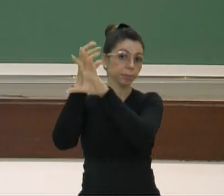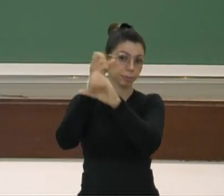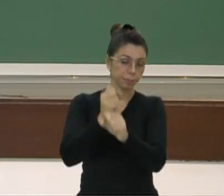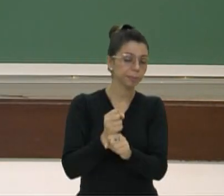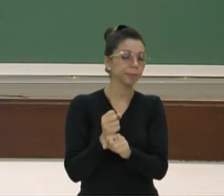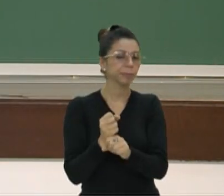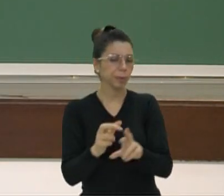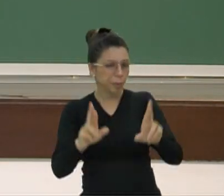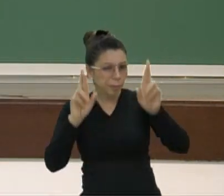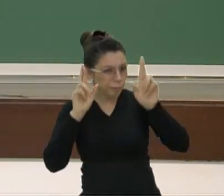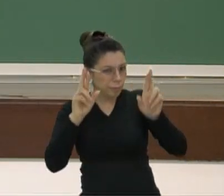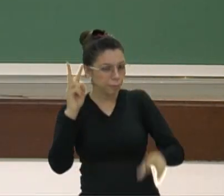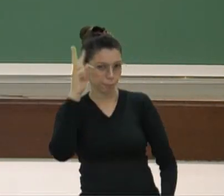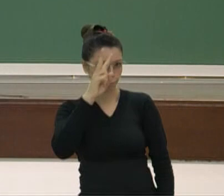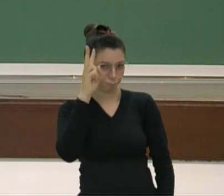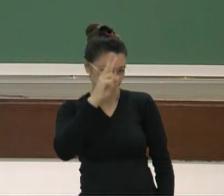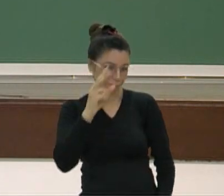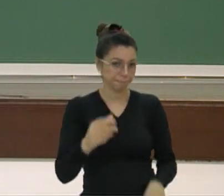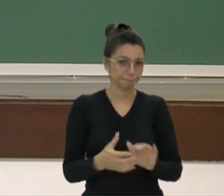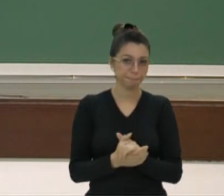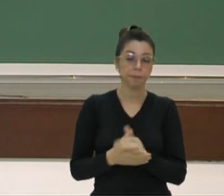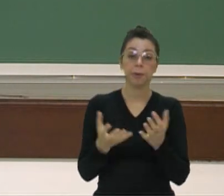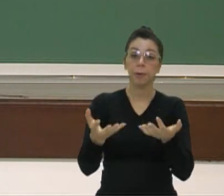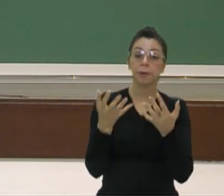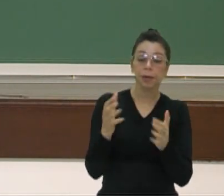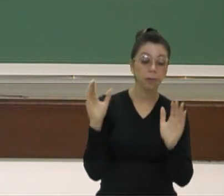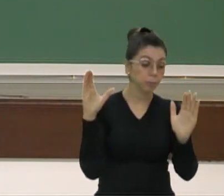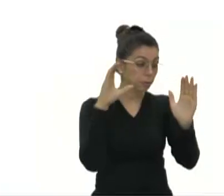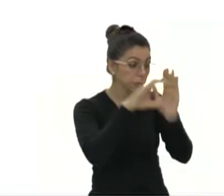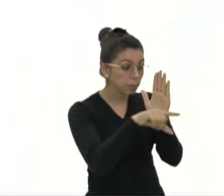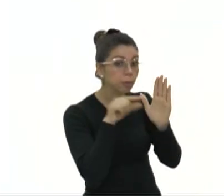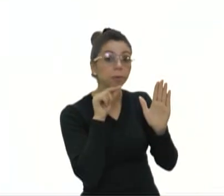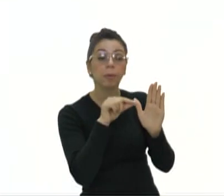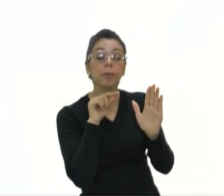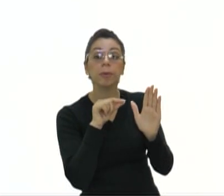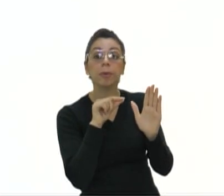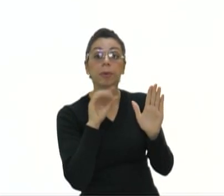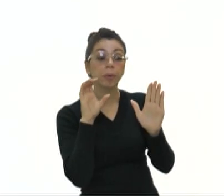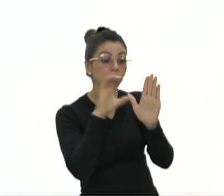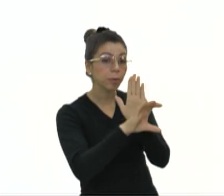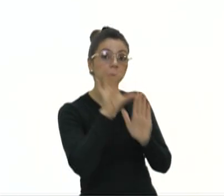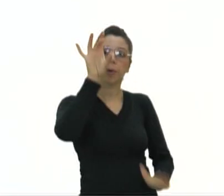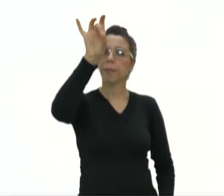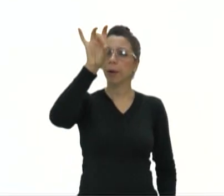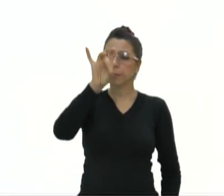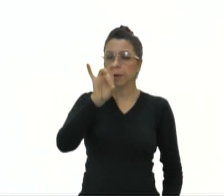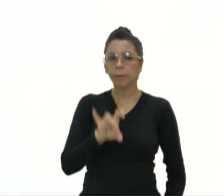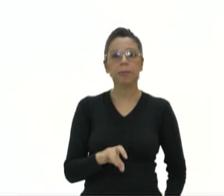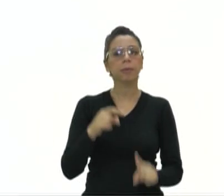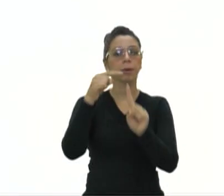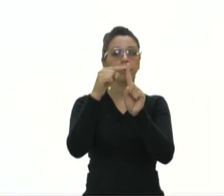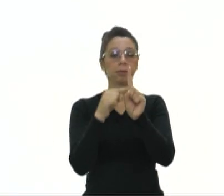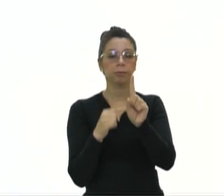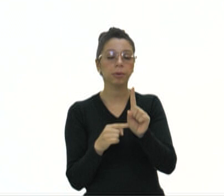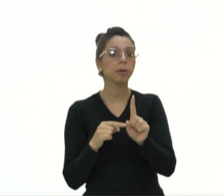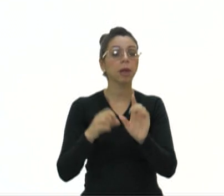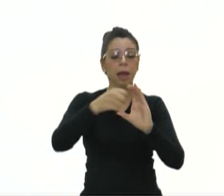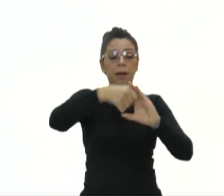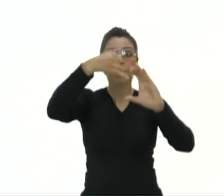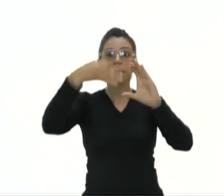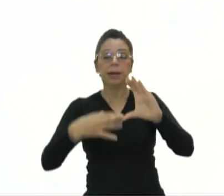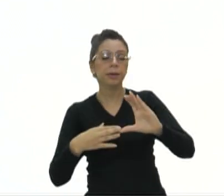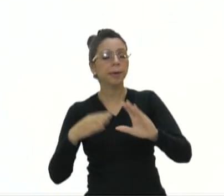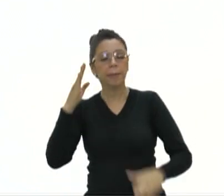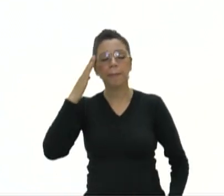tenho certeza que vocês vão lembrar. Eu quero que vocês conceituem o que é cada um dos tipos. Qual é a característica